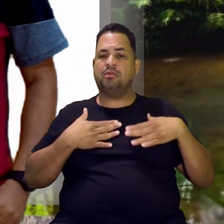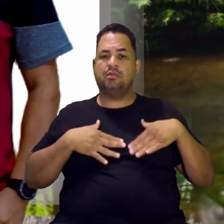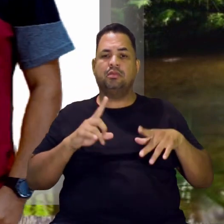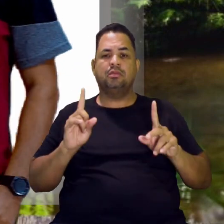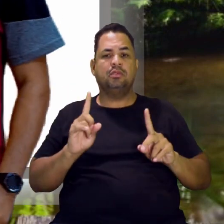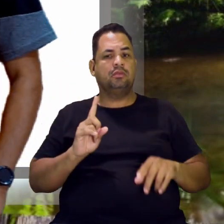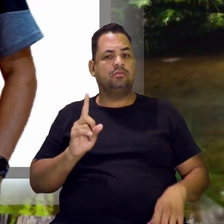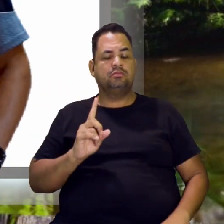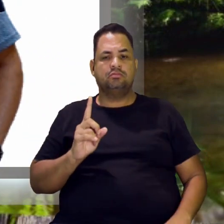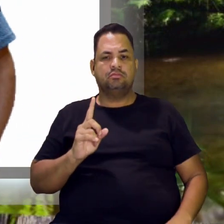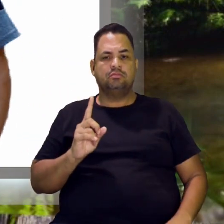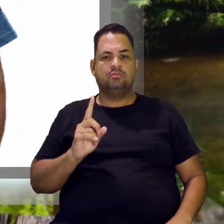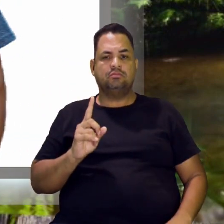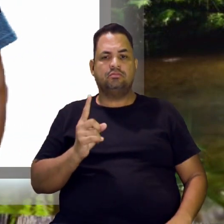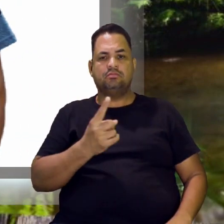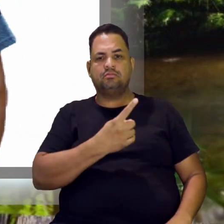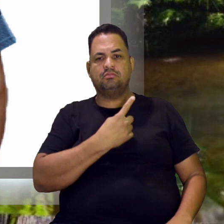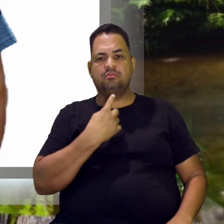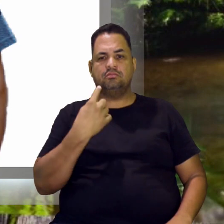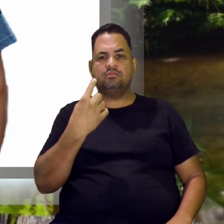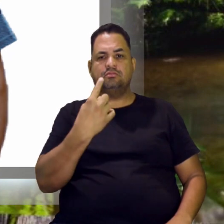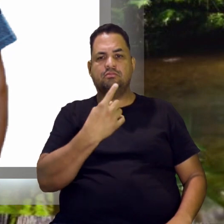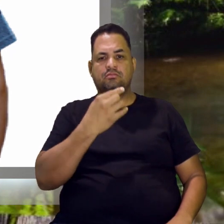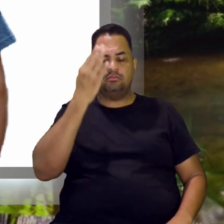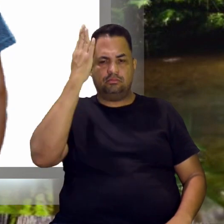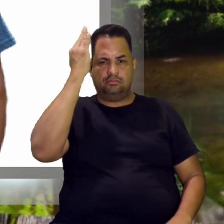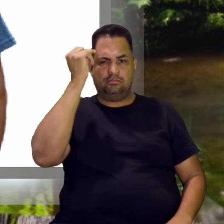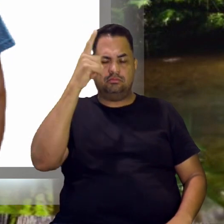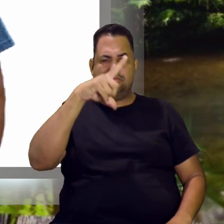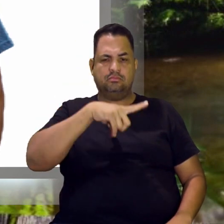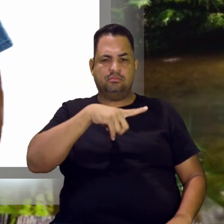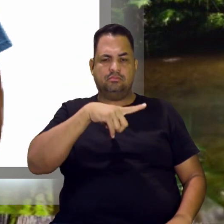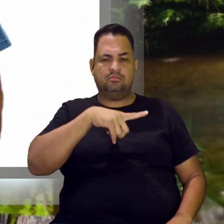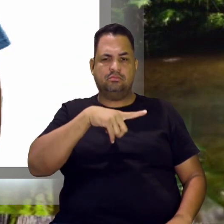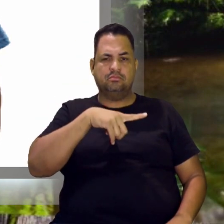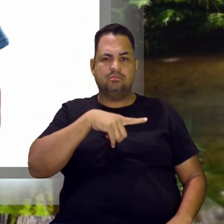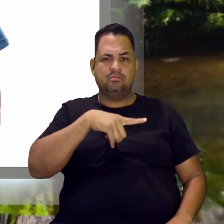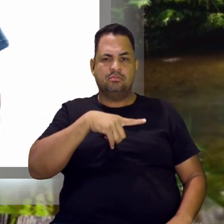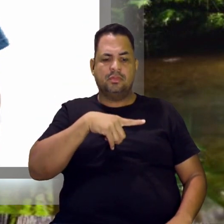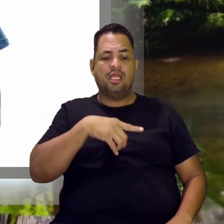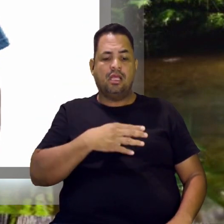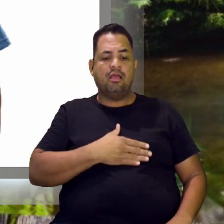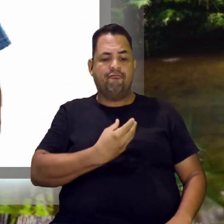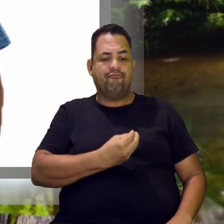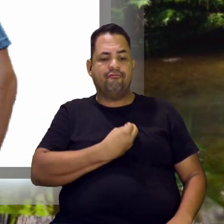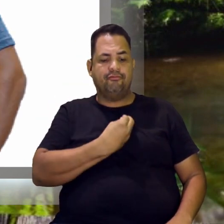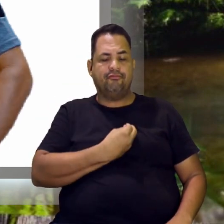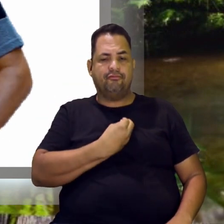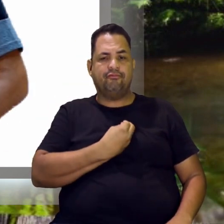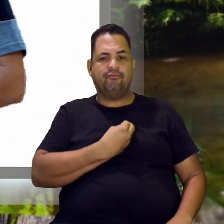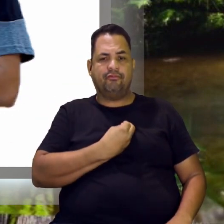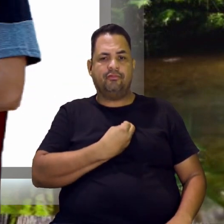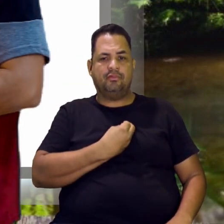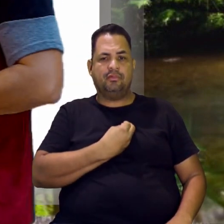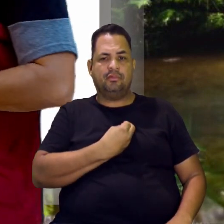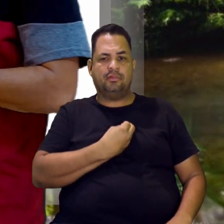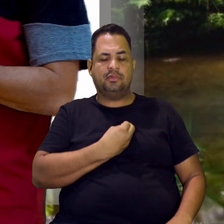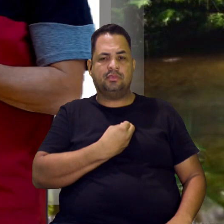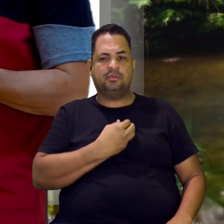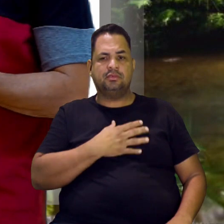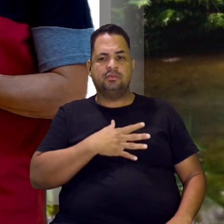né? Nós sabemos que existe a questão da sobrevivência. Então vai haver